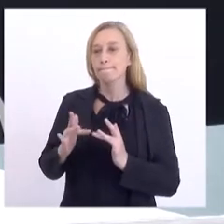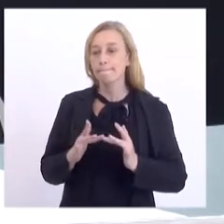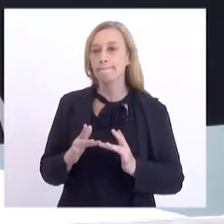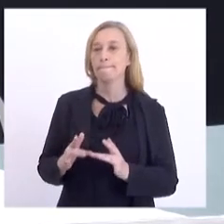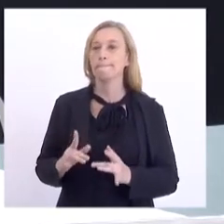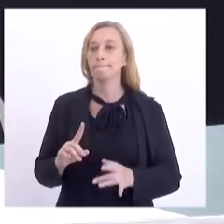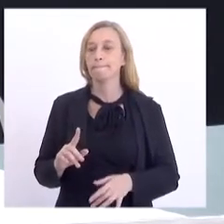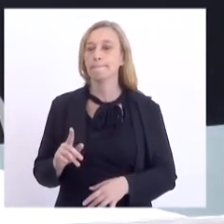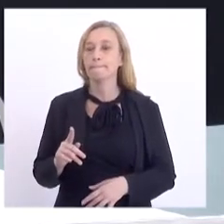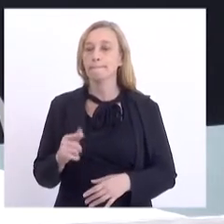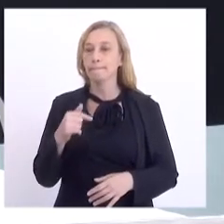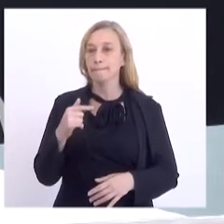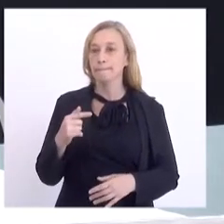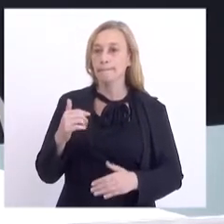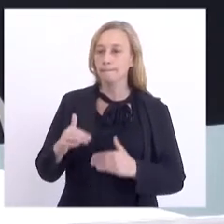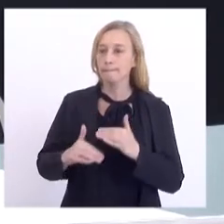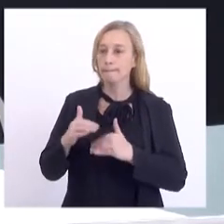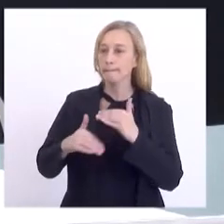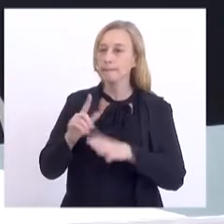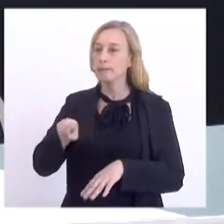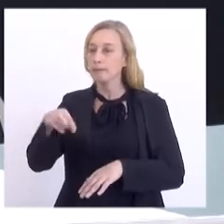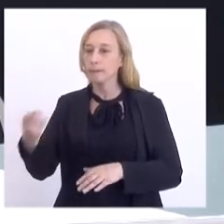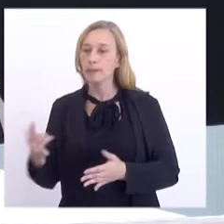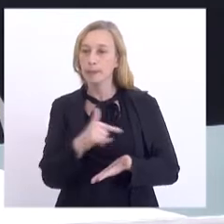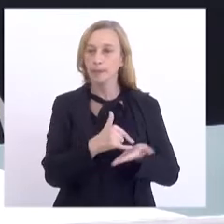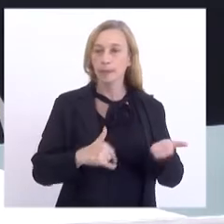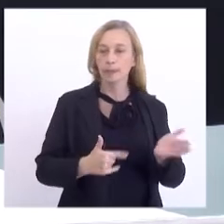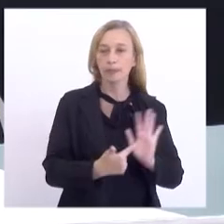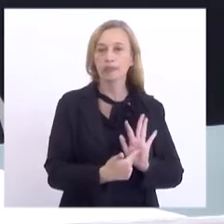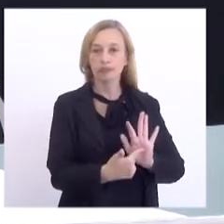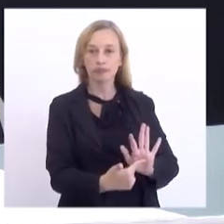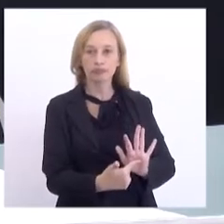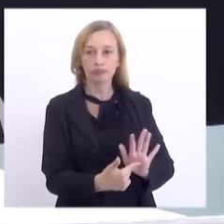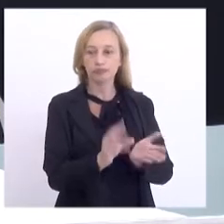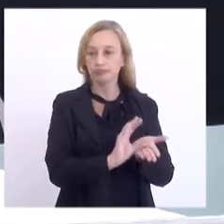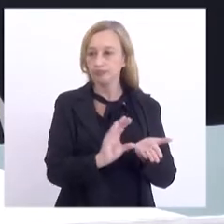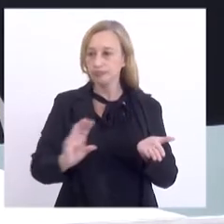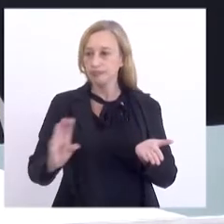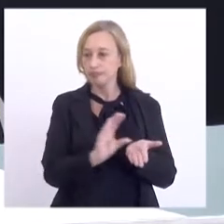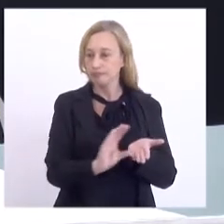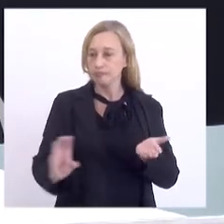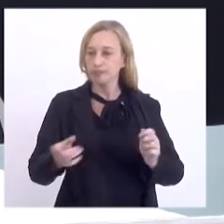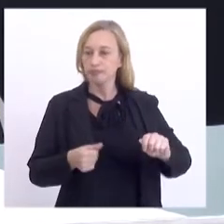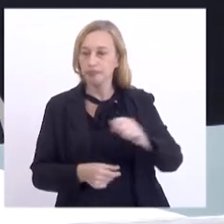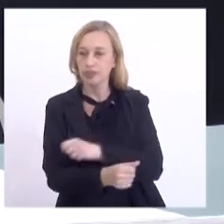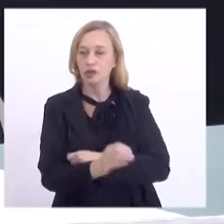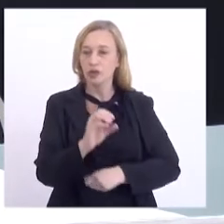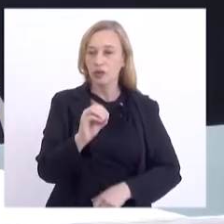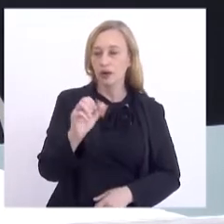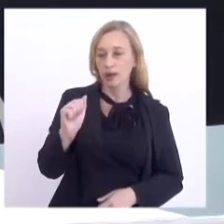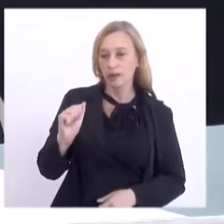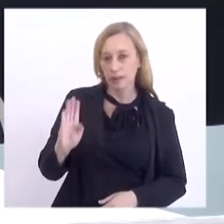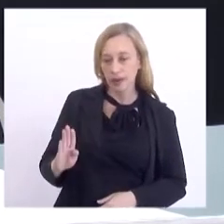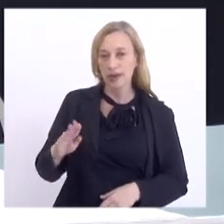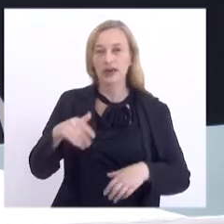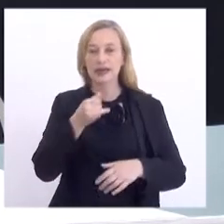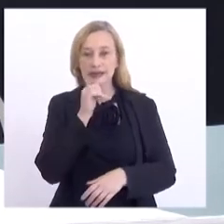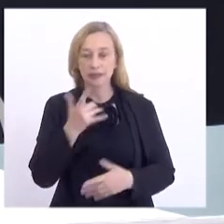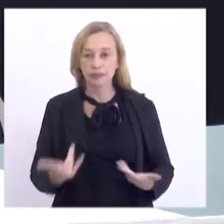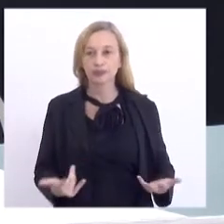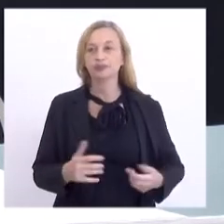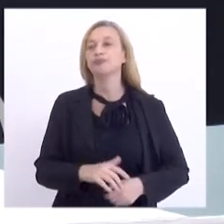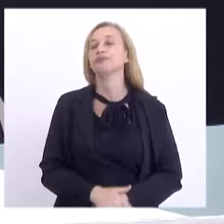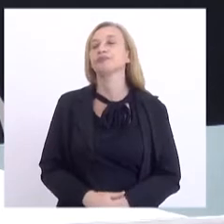para gente subir com outros documentos que demonstrem o repasse financeiro é como uma o b por exemplo tá então